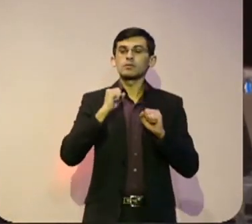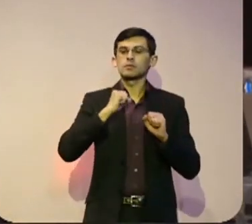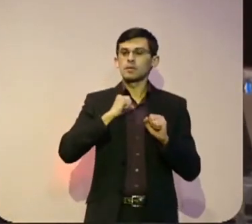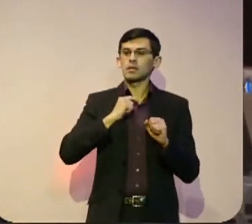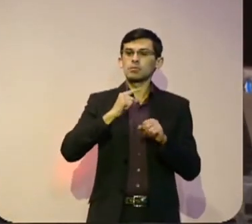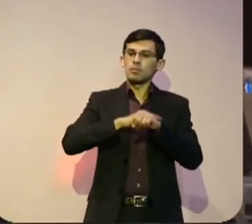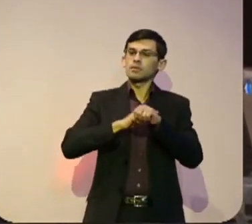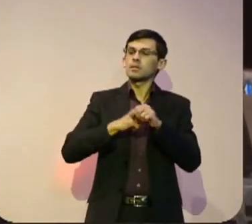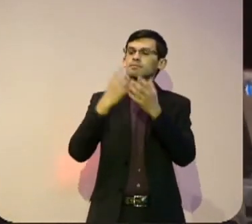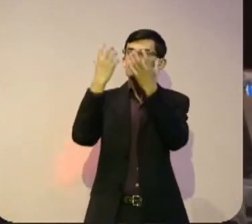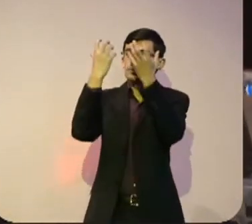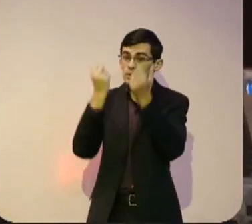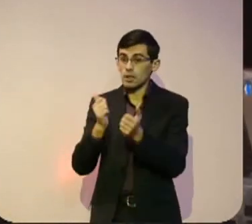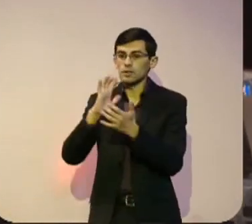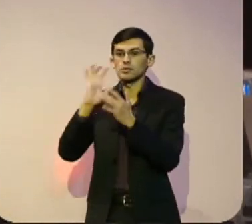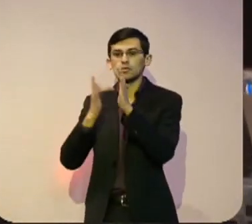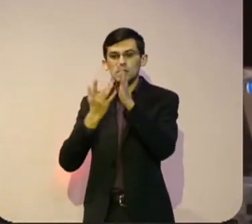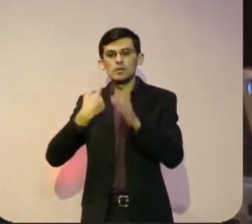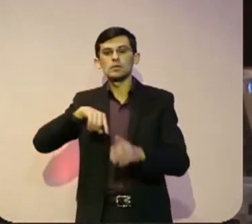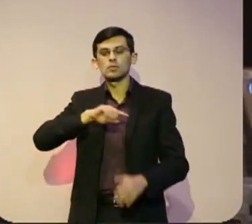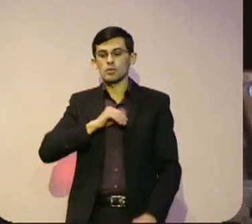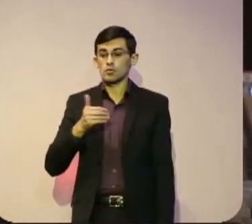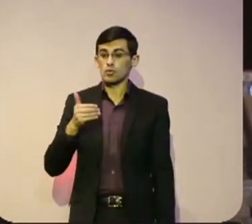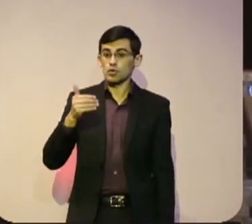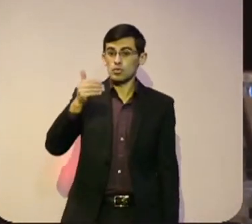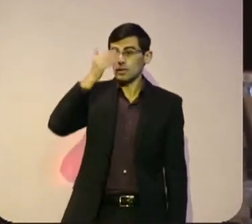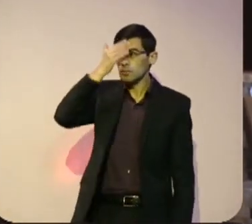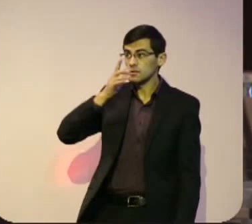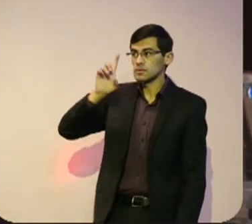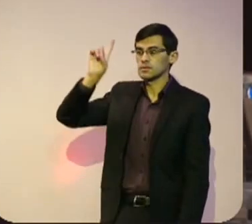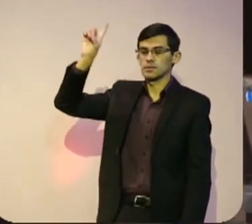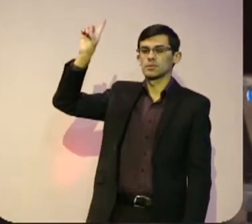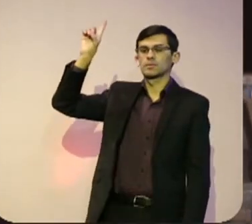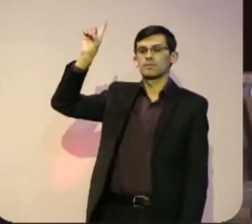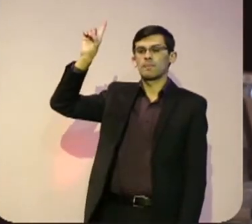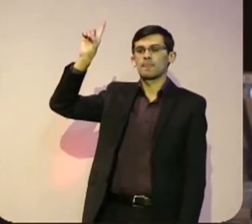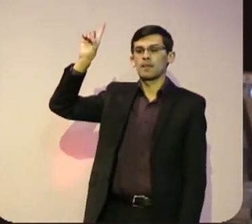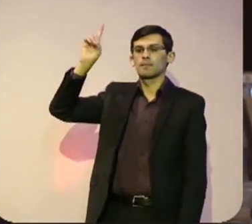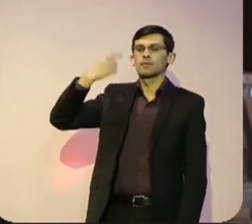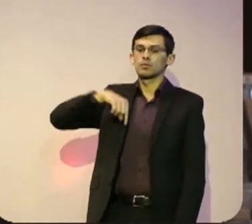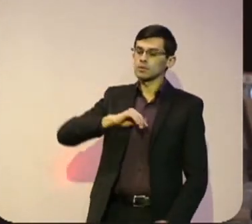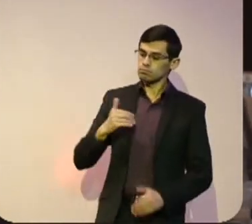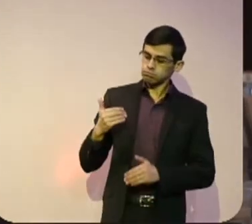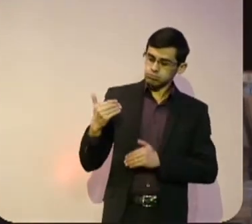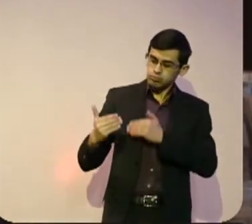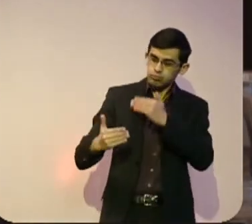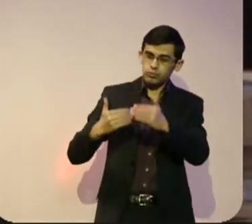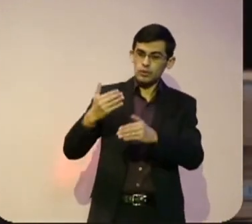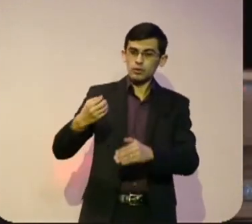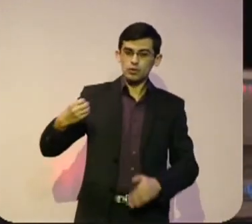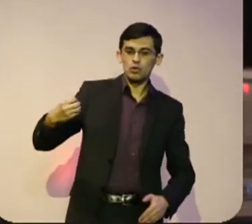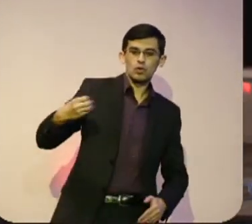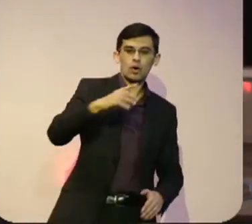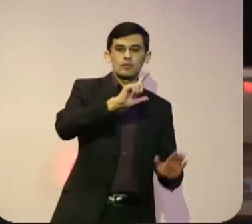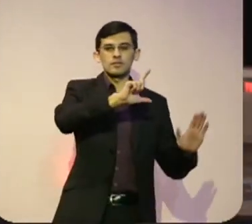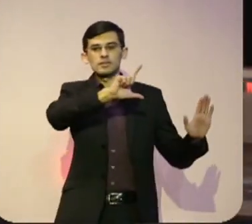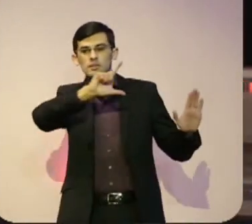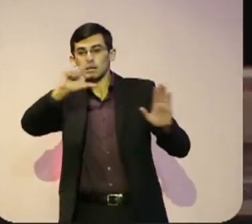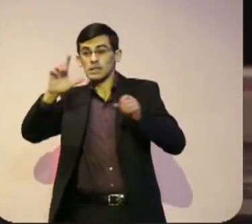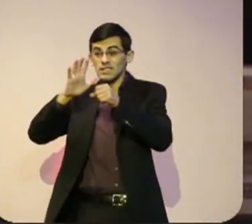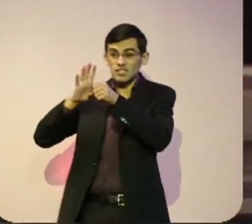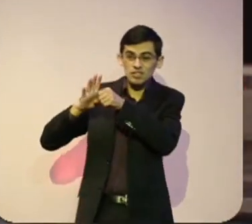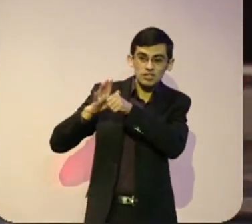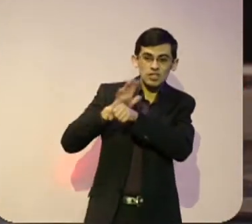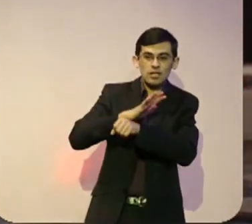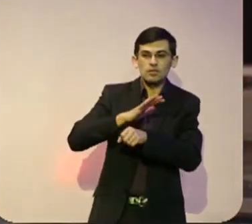decisão, e aí então nós vamos continuar na presença de Deus, e vamos prosseguir para uma nova semana,